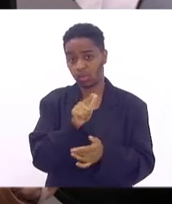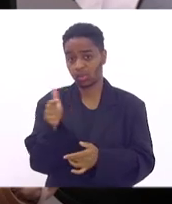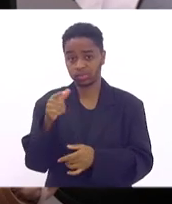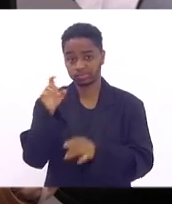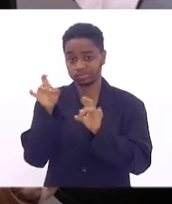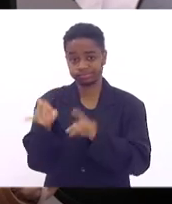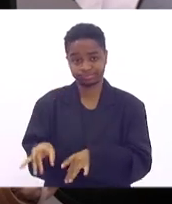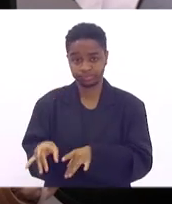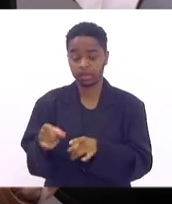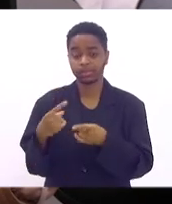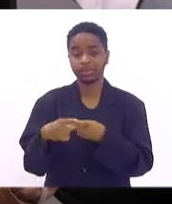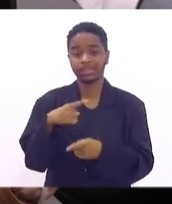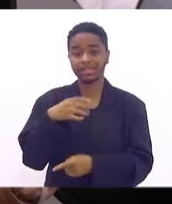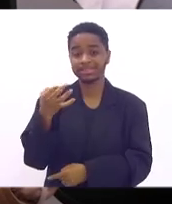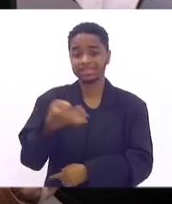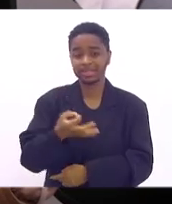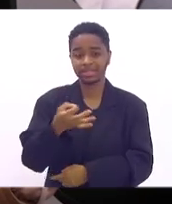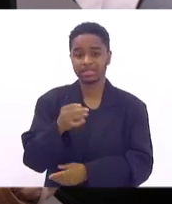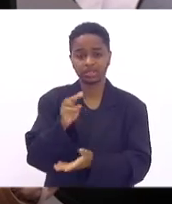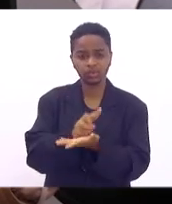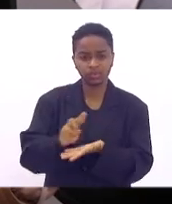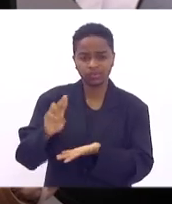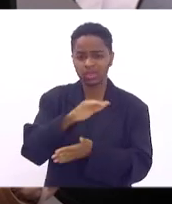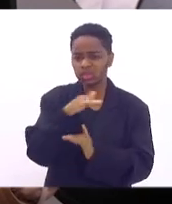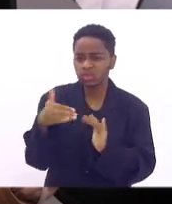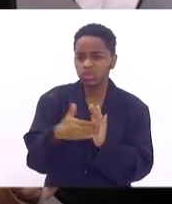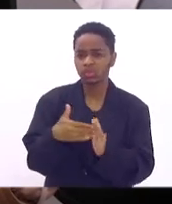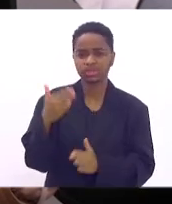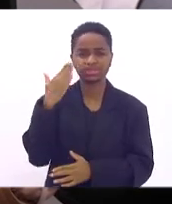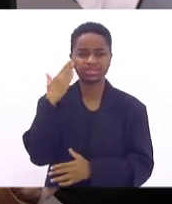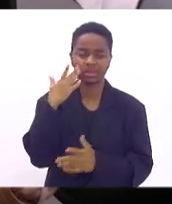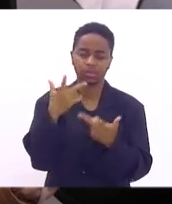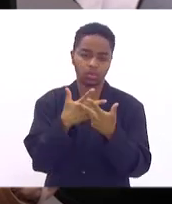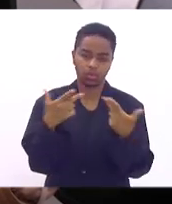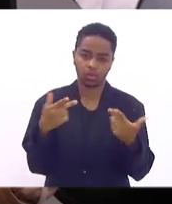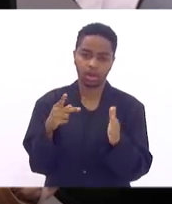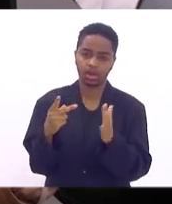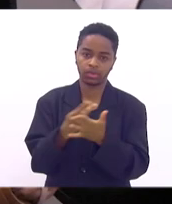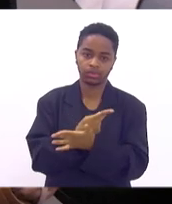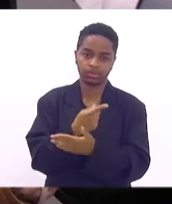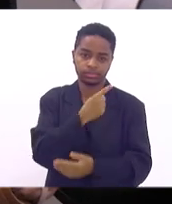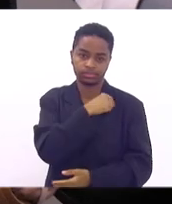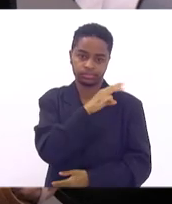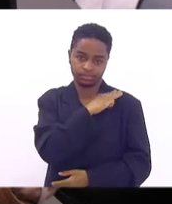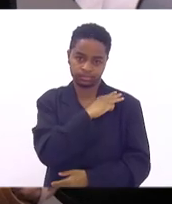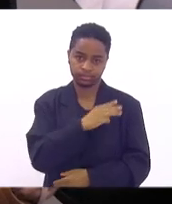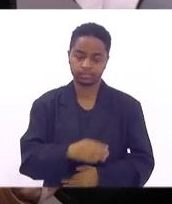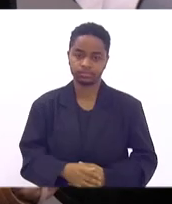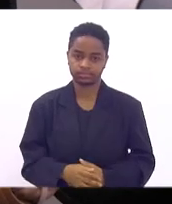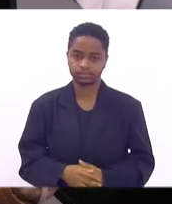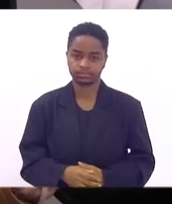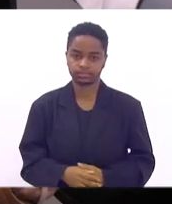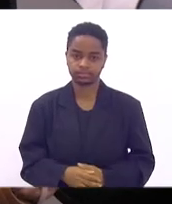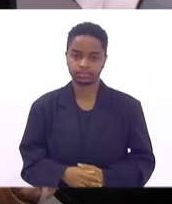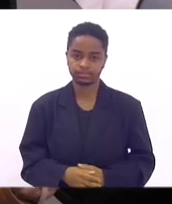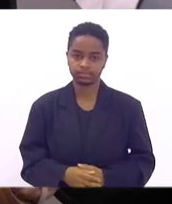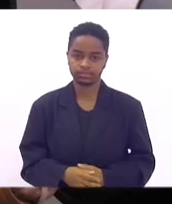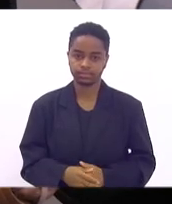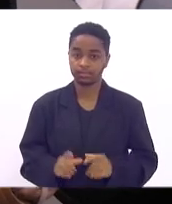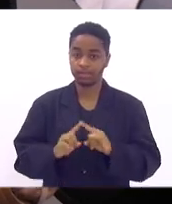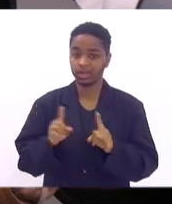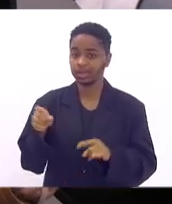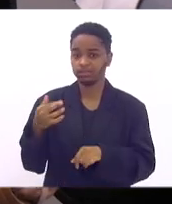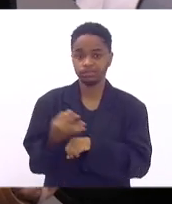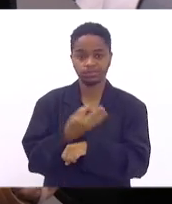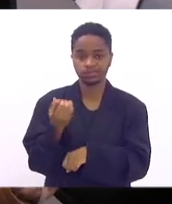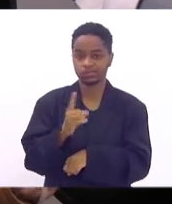tinha certeza que a universidade inteira sabia de algo que tinha acontecido no ensino médio. E ela não suportou,